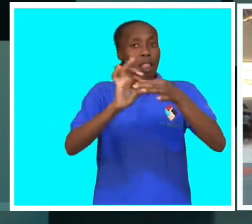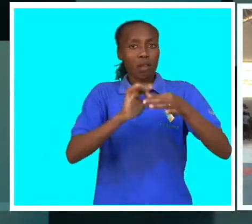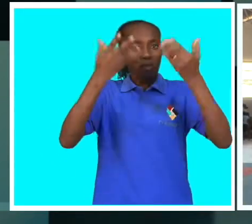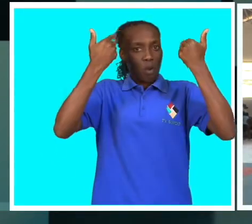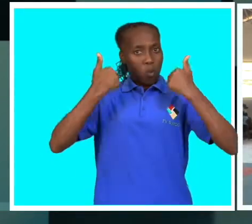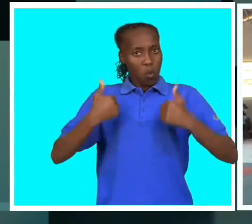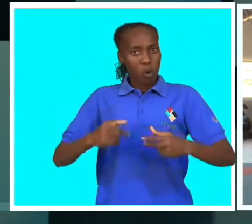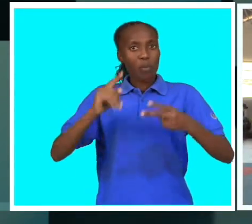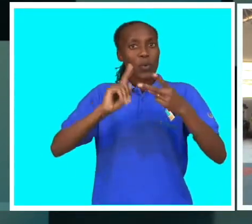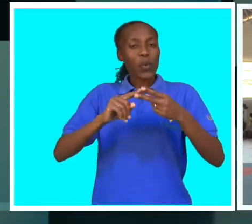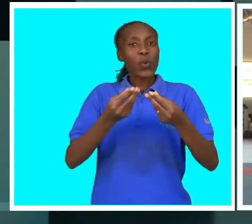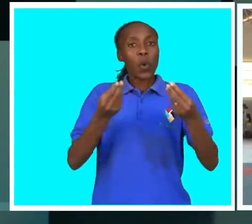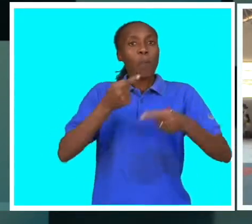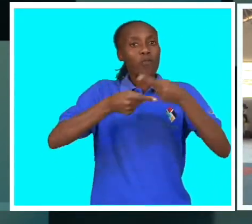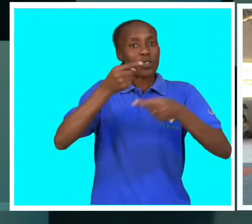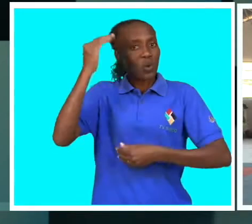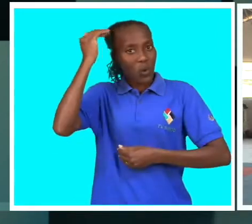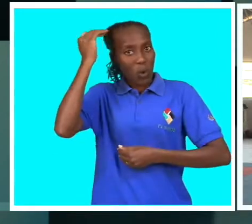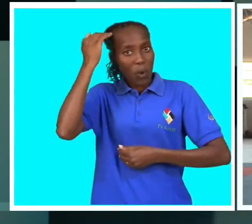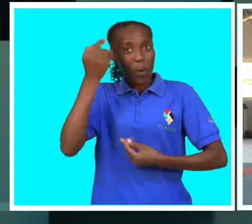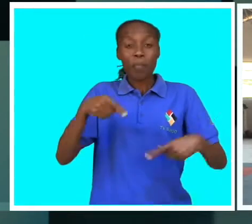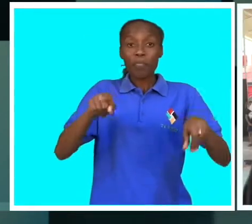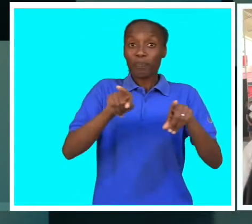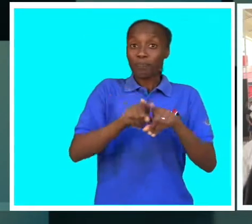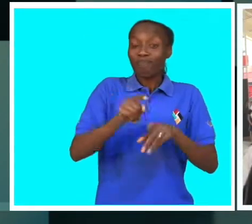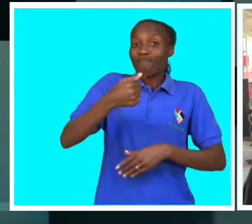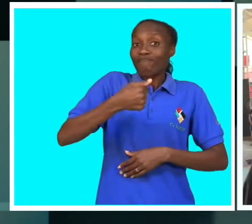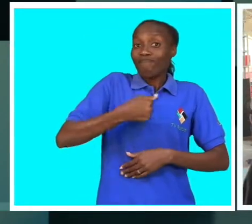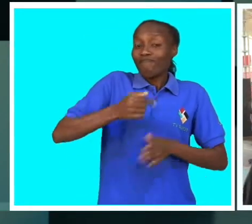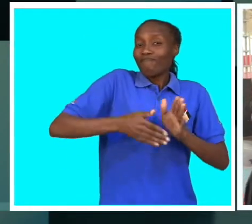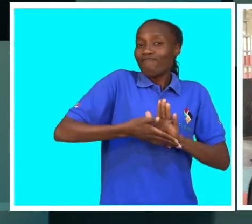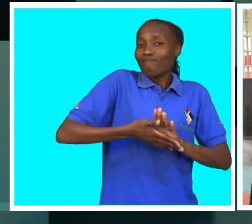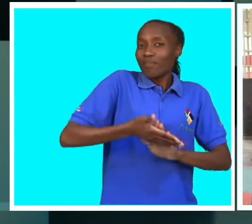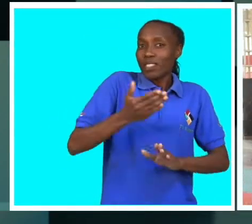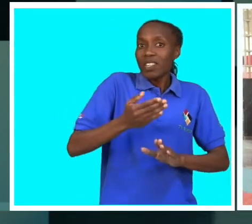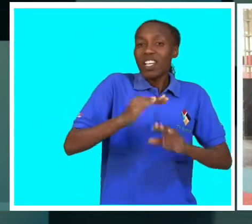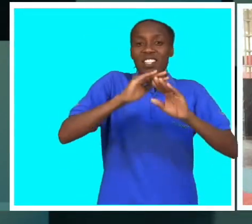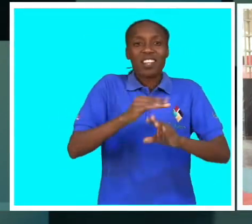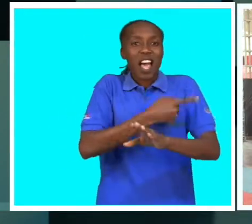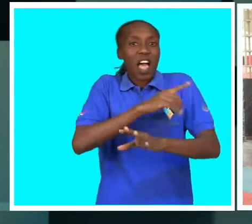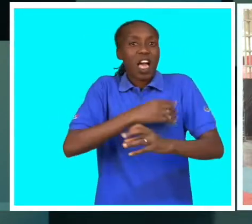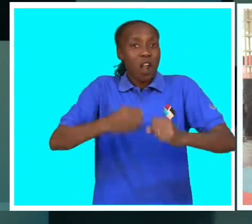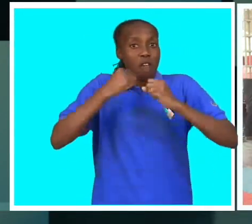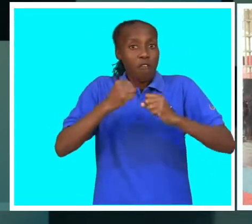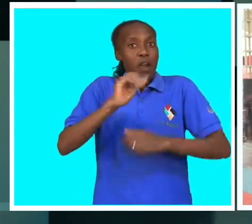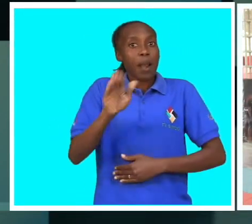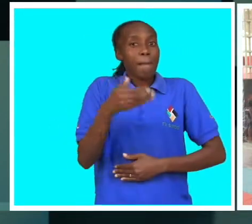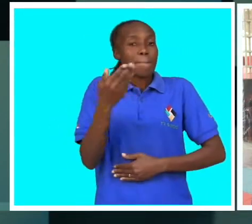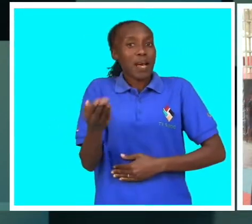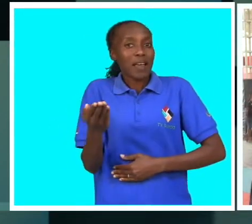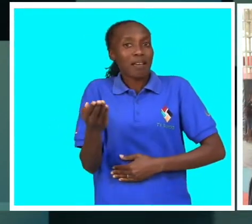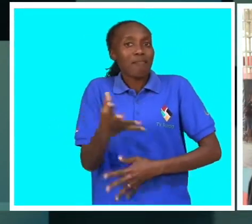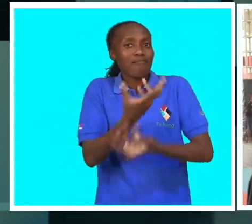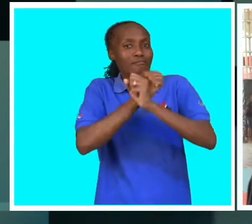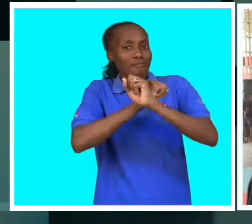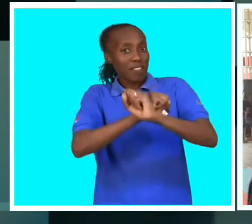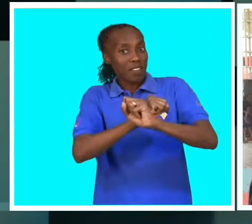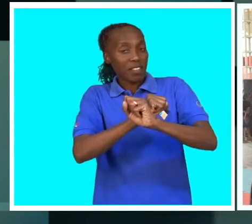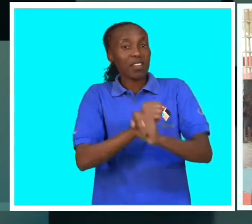interligação entre o físico, o corpo e a mente. Eu queria ser mais forte para que